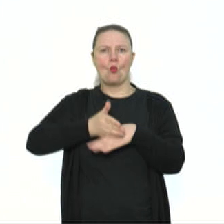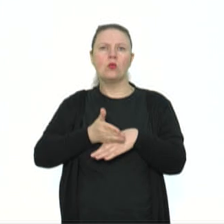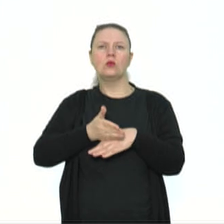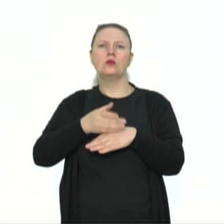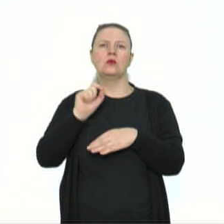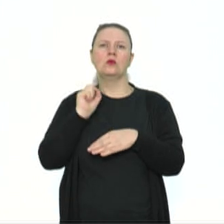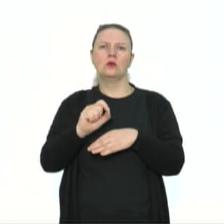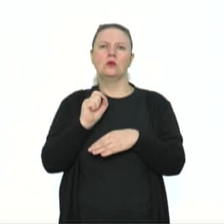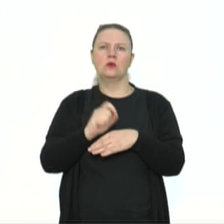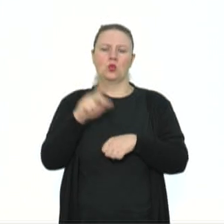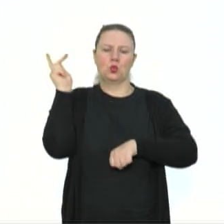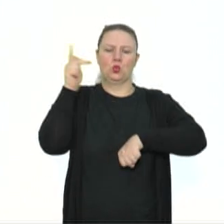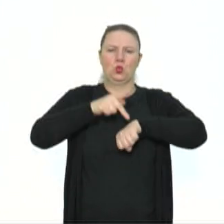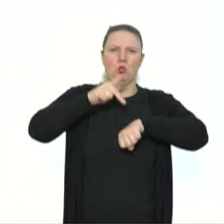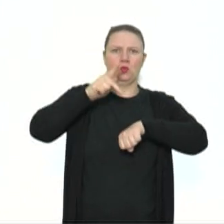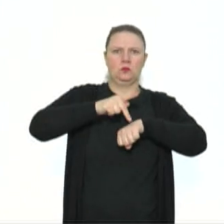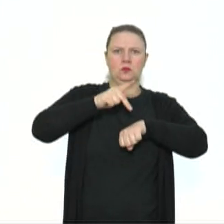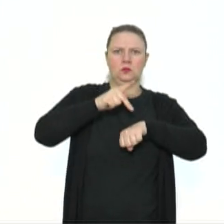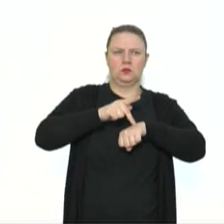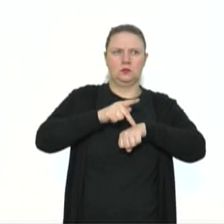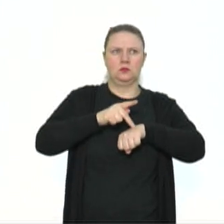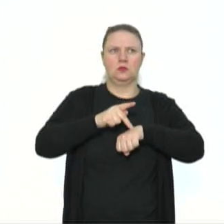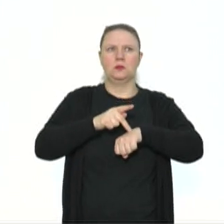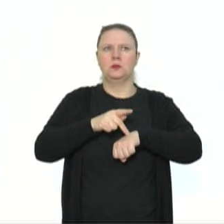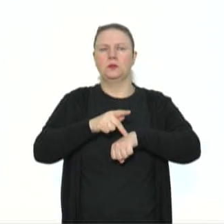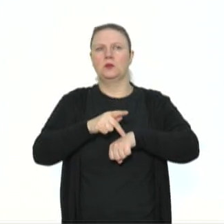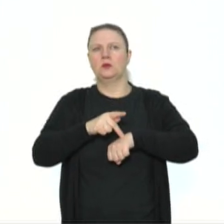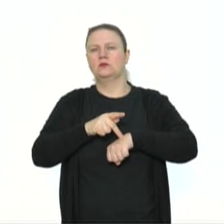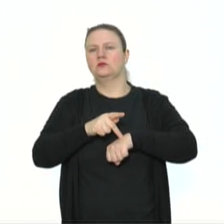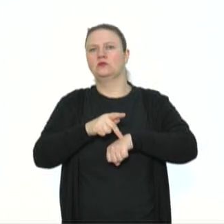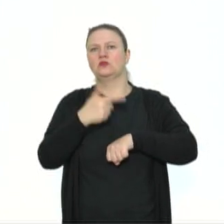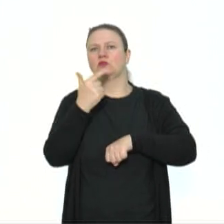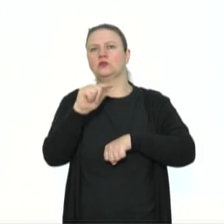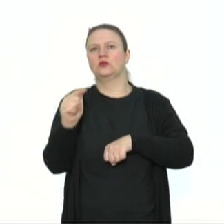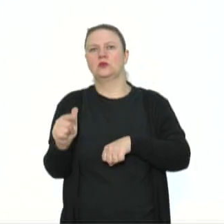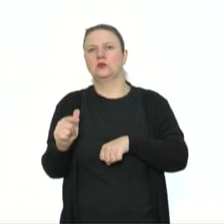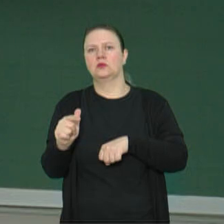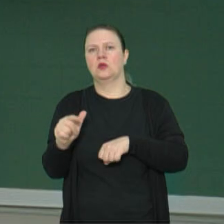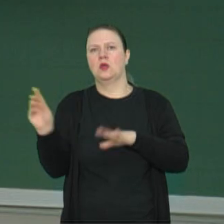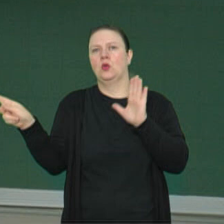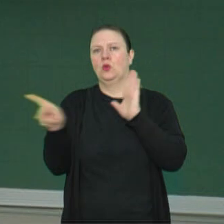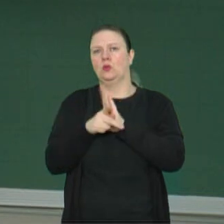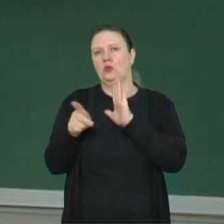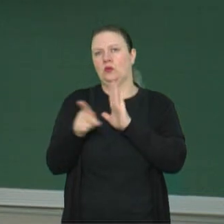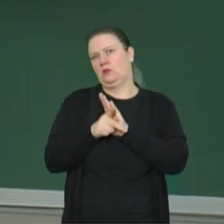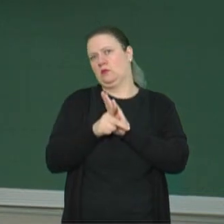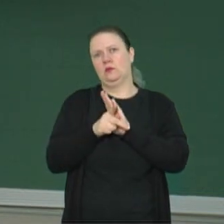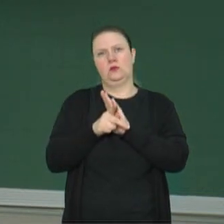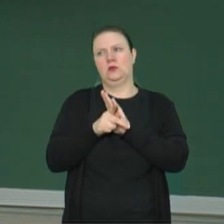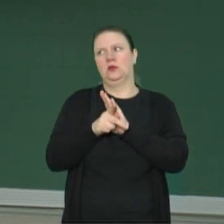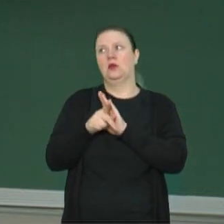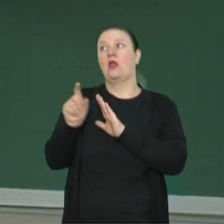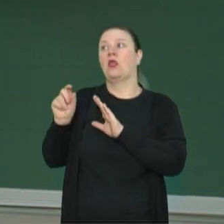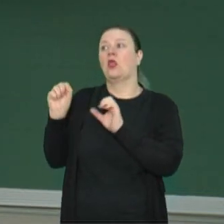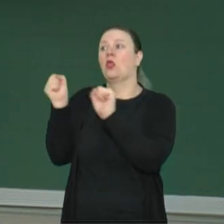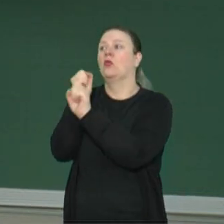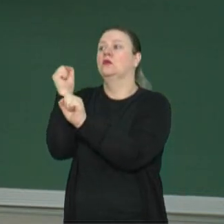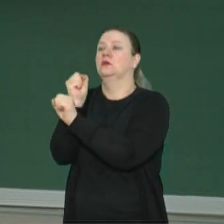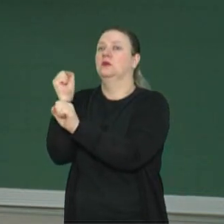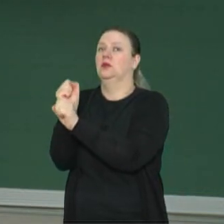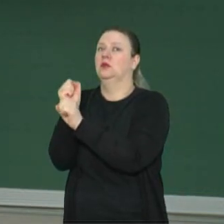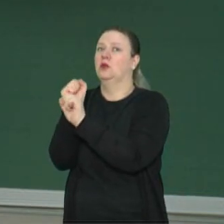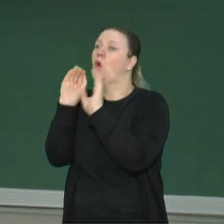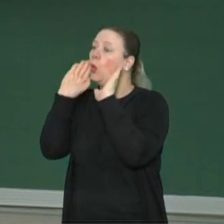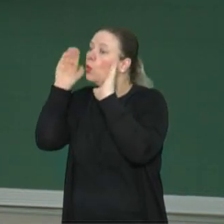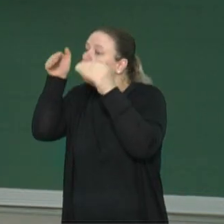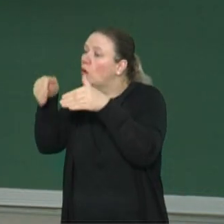reentrâncias das rochas como agarras. Então não existem agarras específicas como existem no indoor, né, que